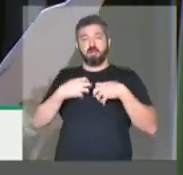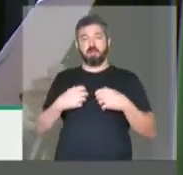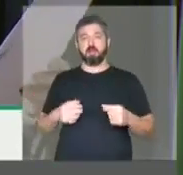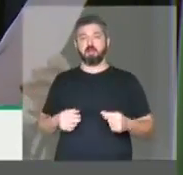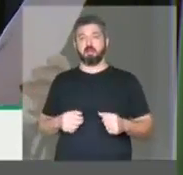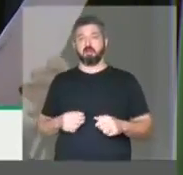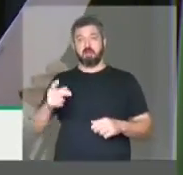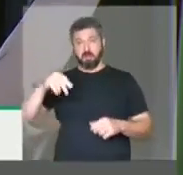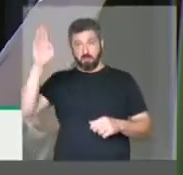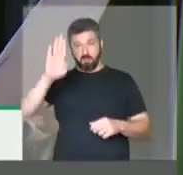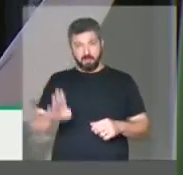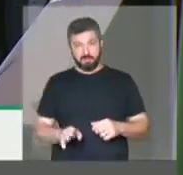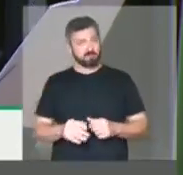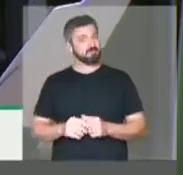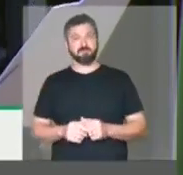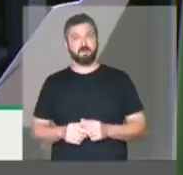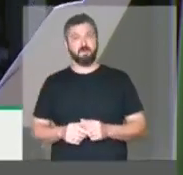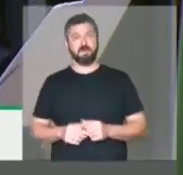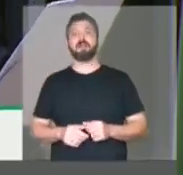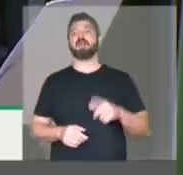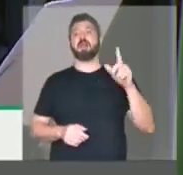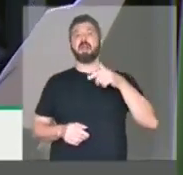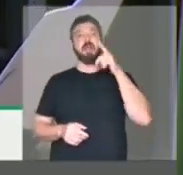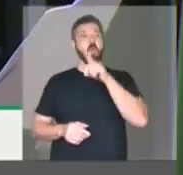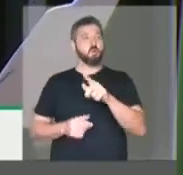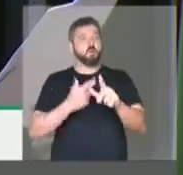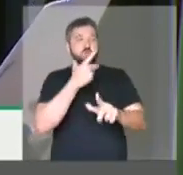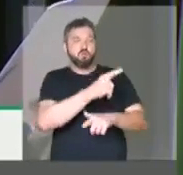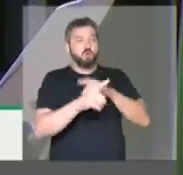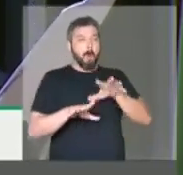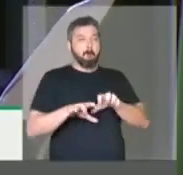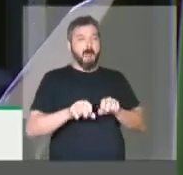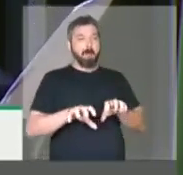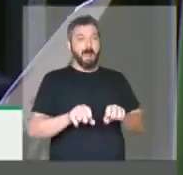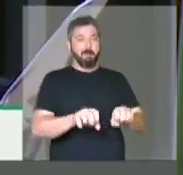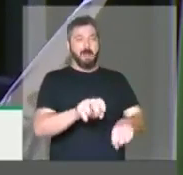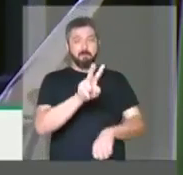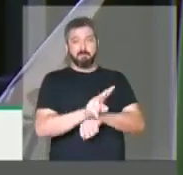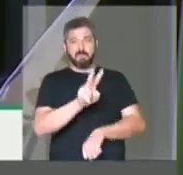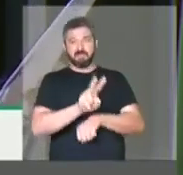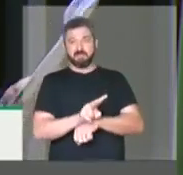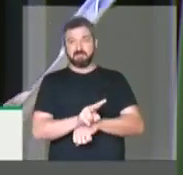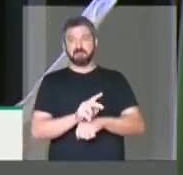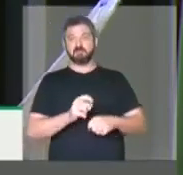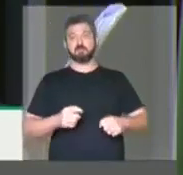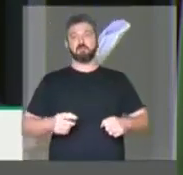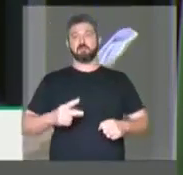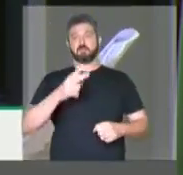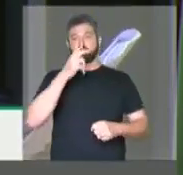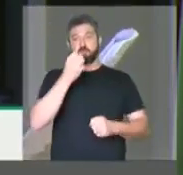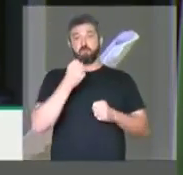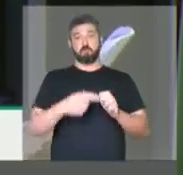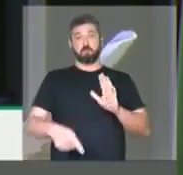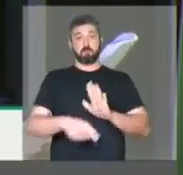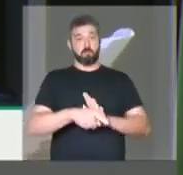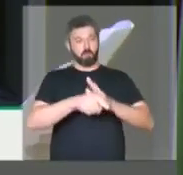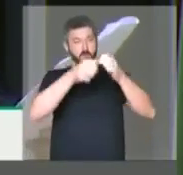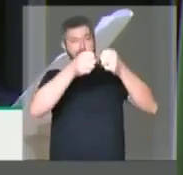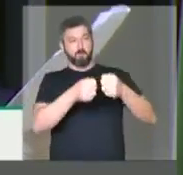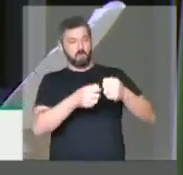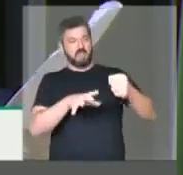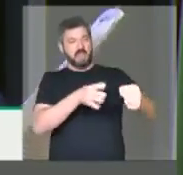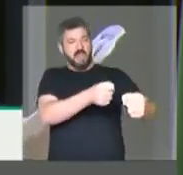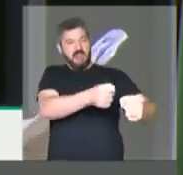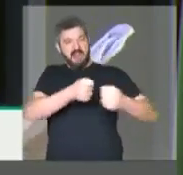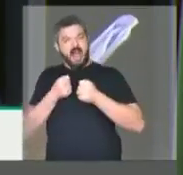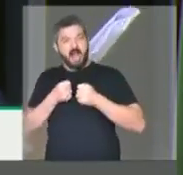políticas não é o país, mas a conquista, a busca, a ocupação, a preservação e o agigantamento do